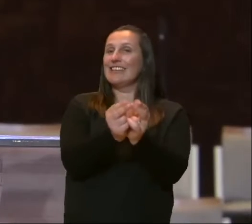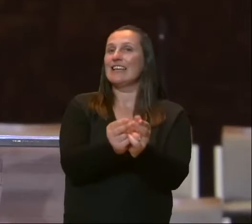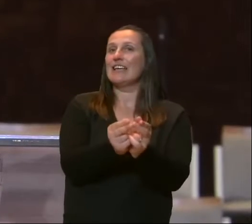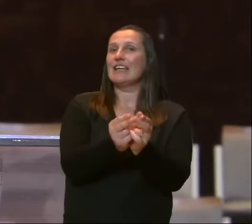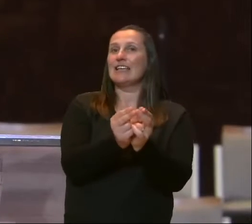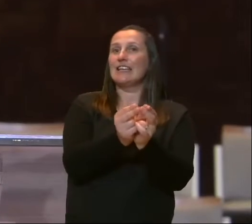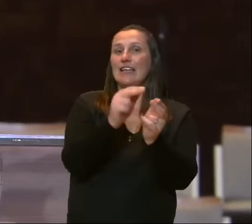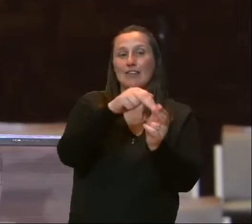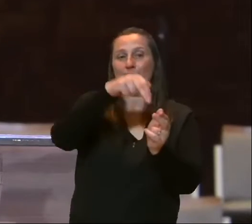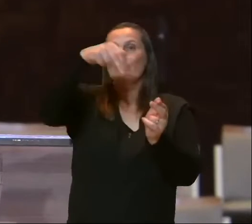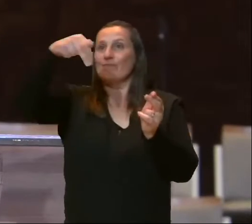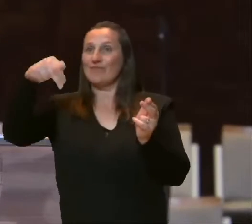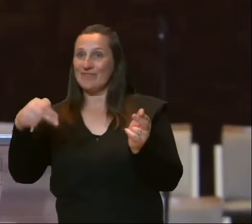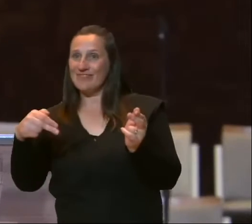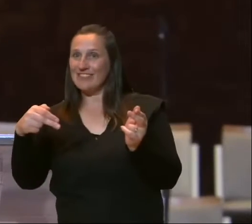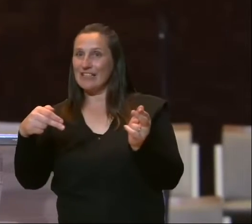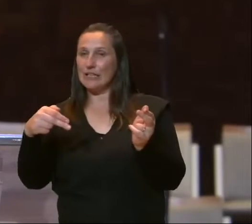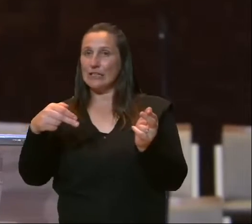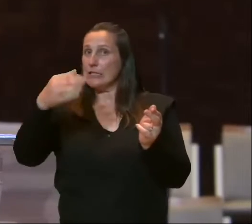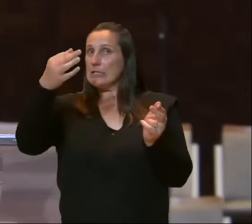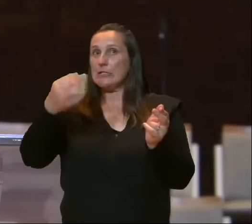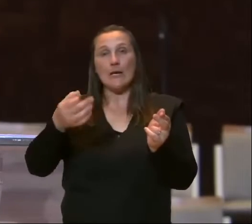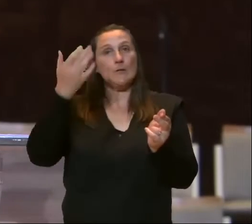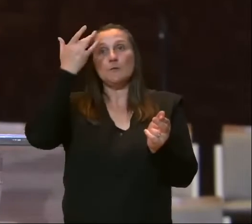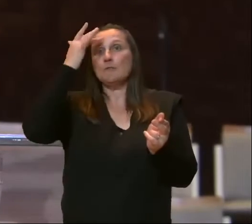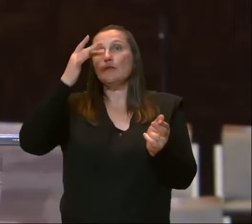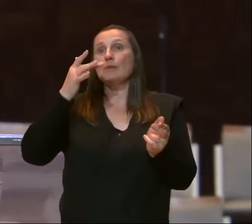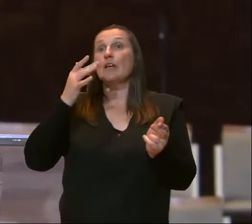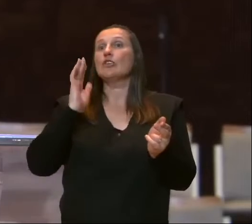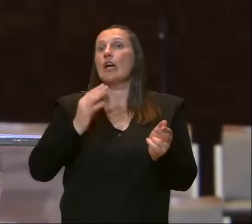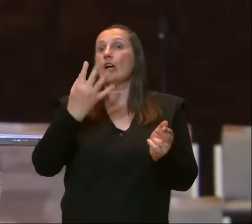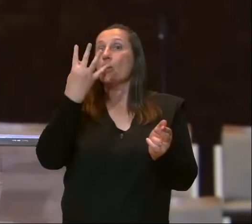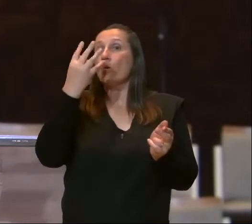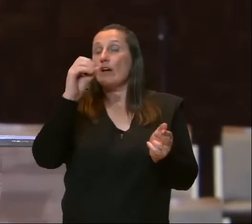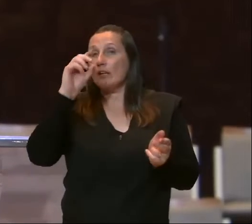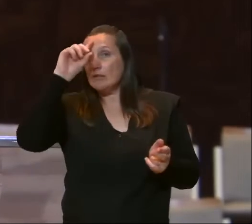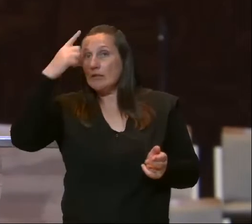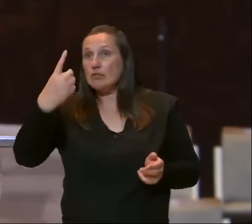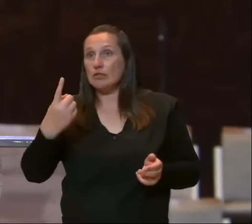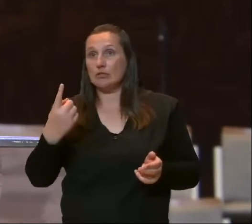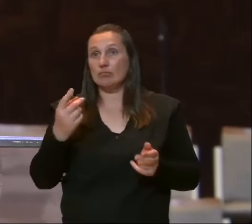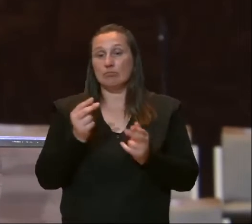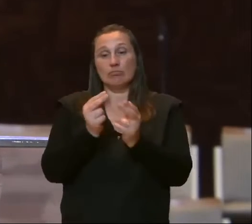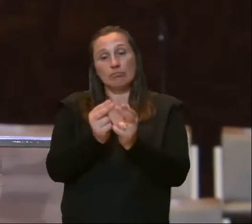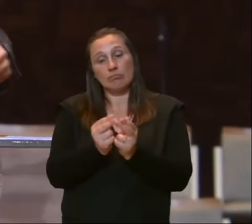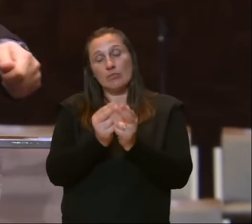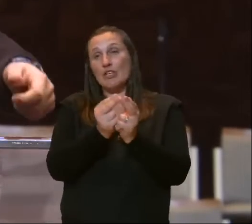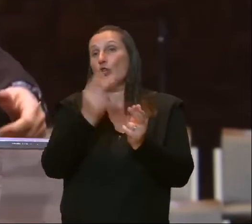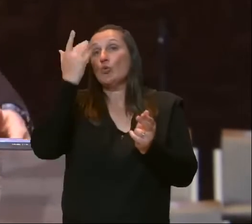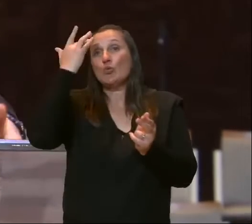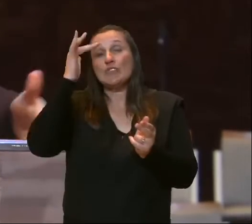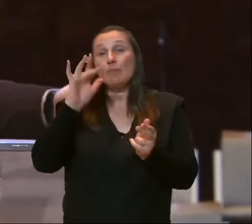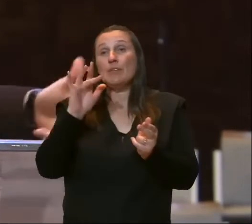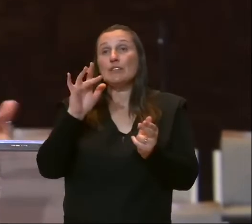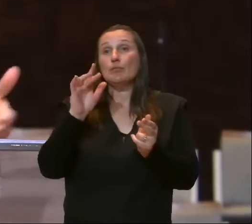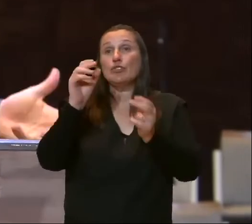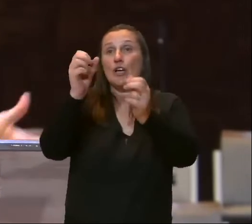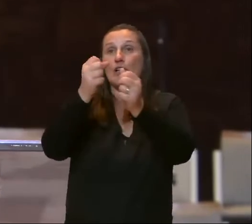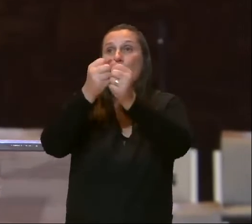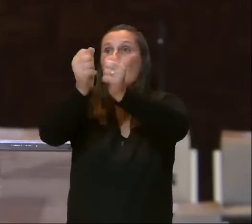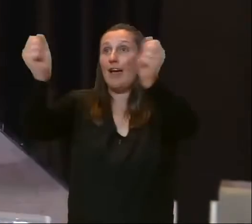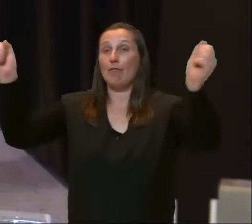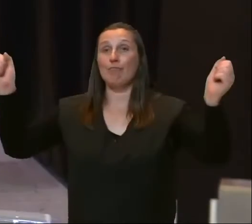momento certo. Já tinham passado 40 dias, e ele não sabia se ele podia abrir a arca